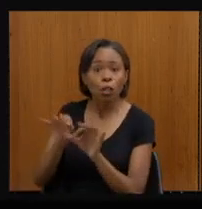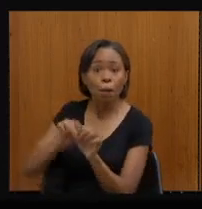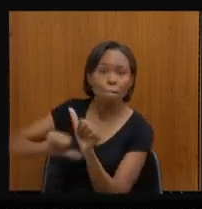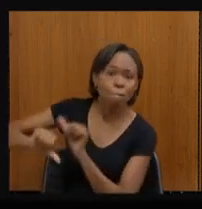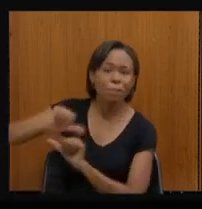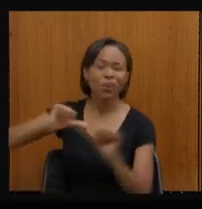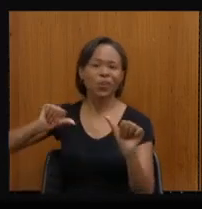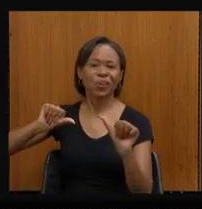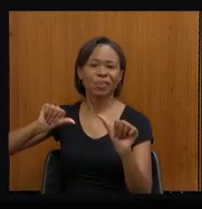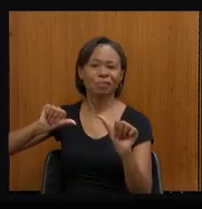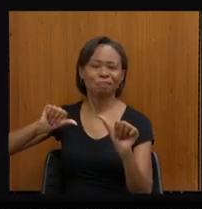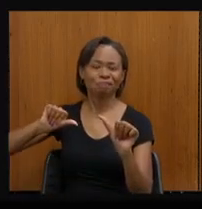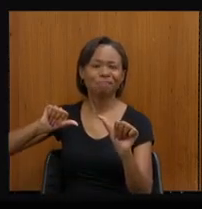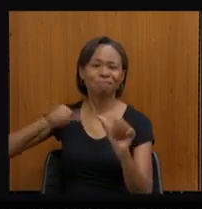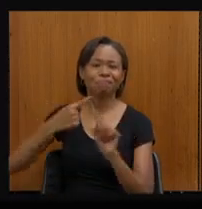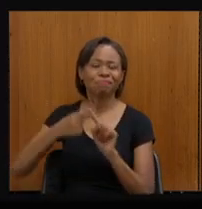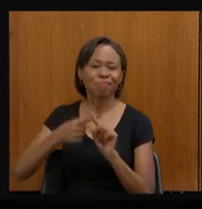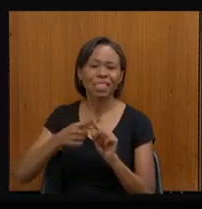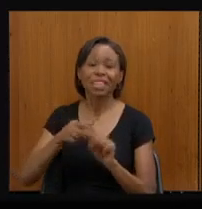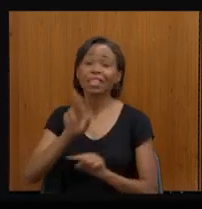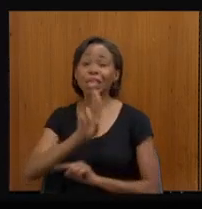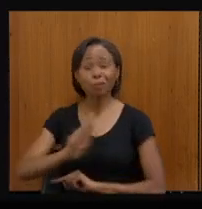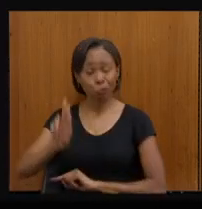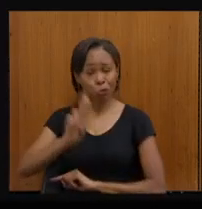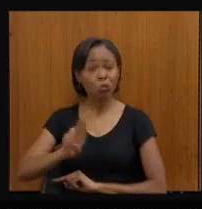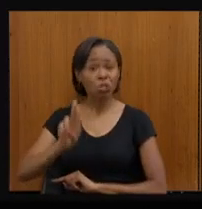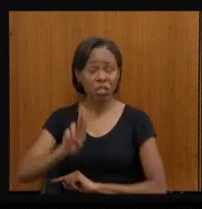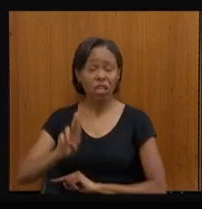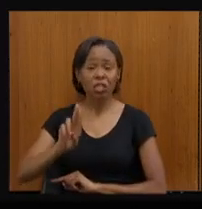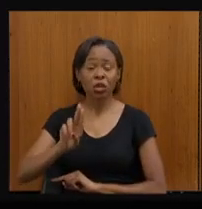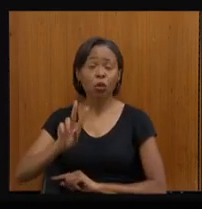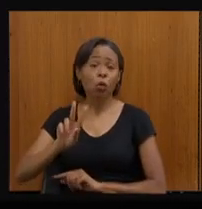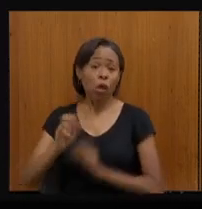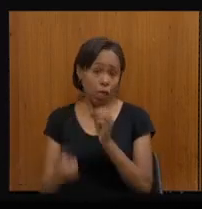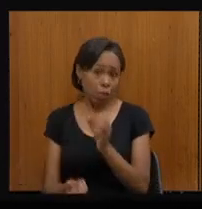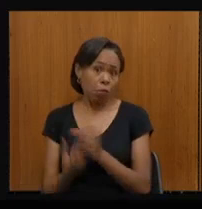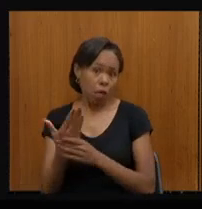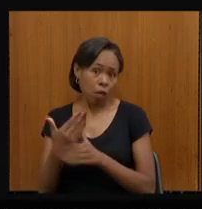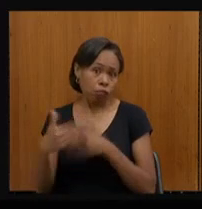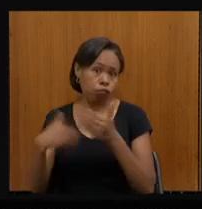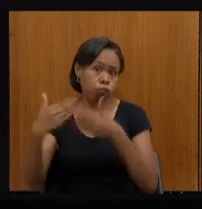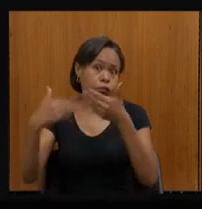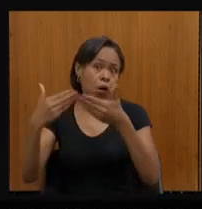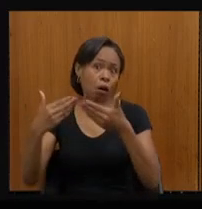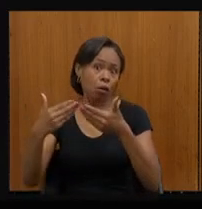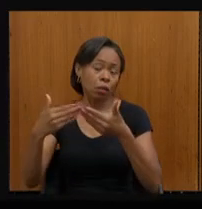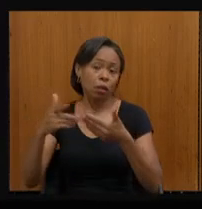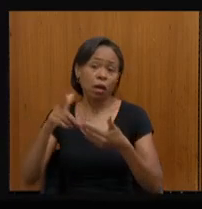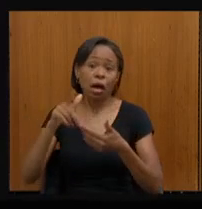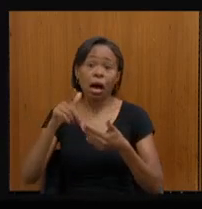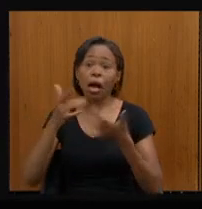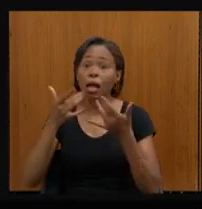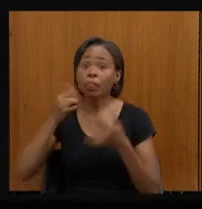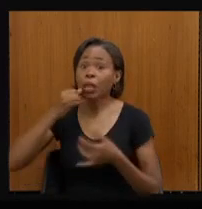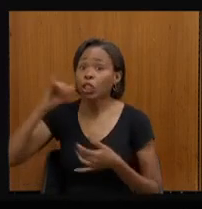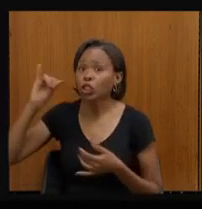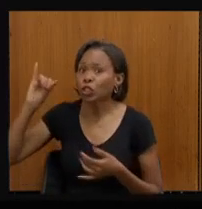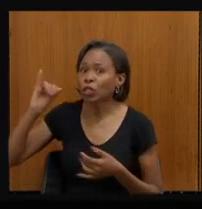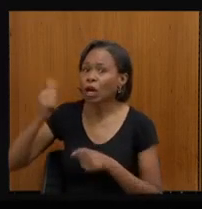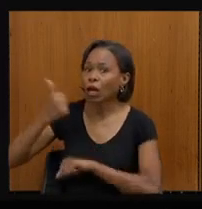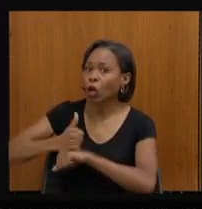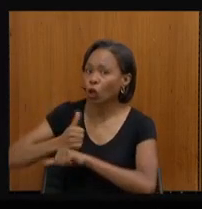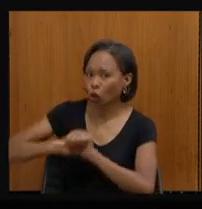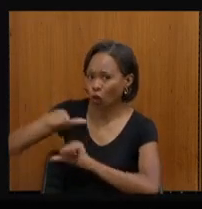onde você vai estar utilizando a o Inter gerando fazendo a gente já renovável para usina